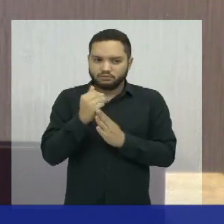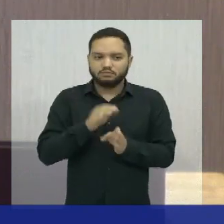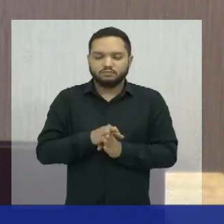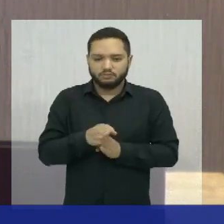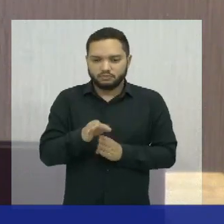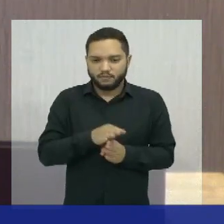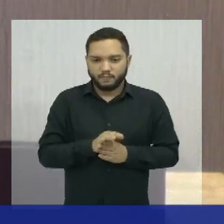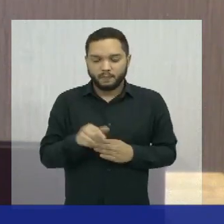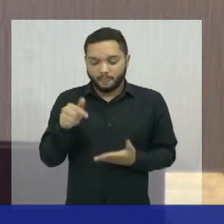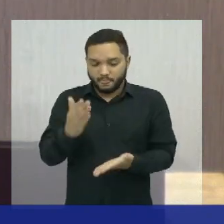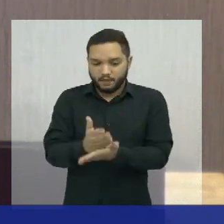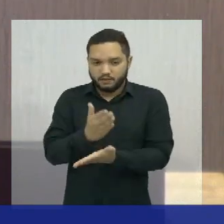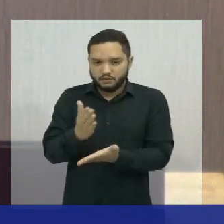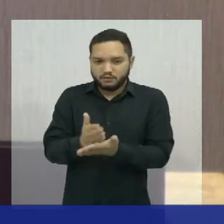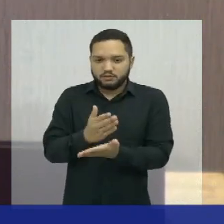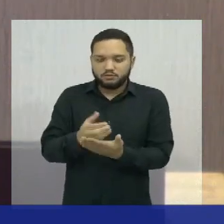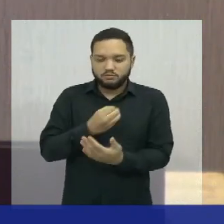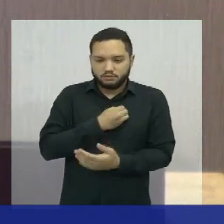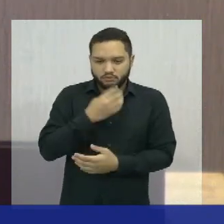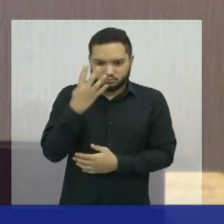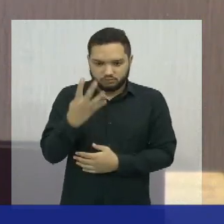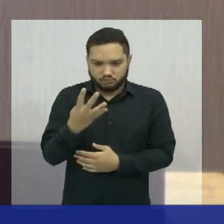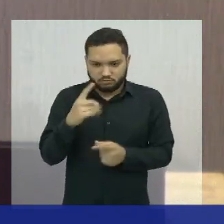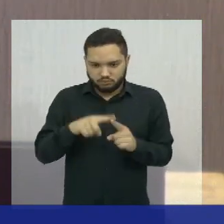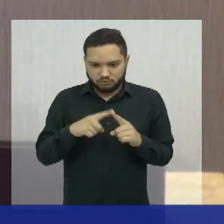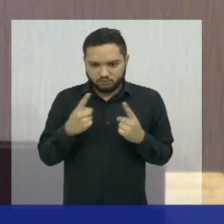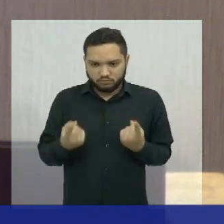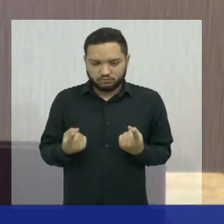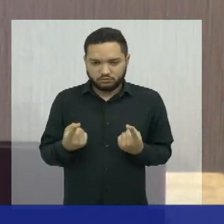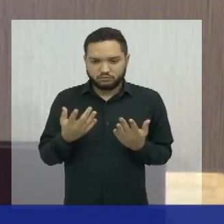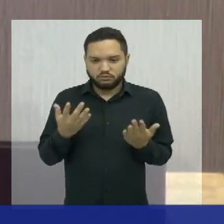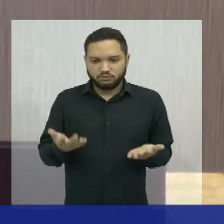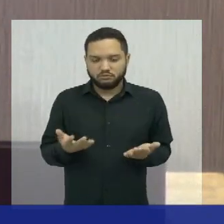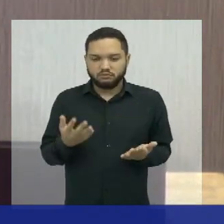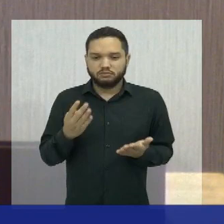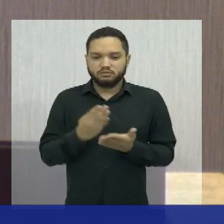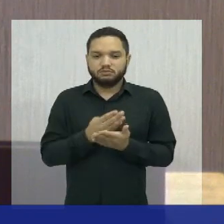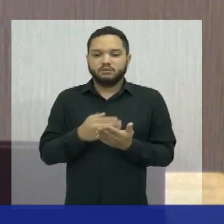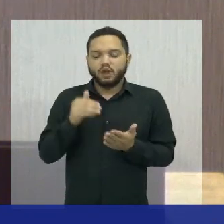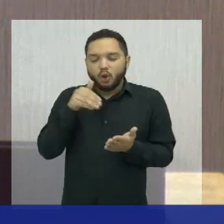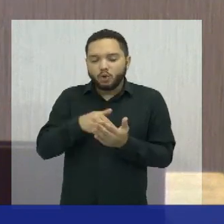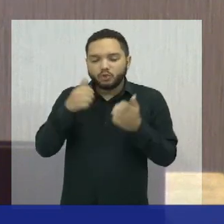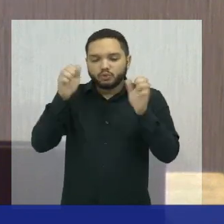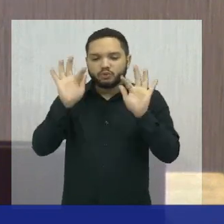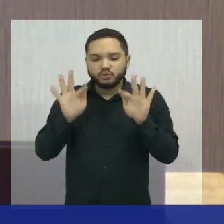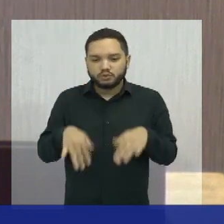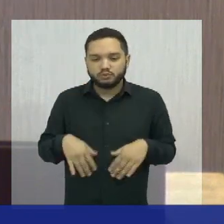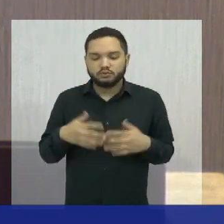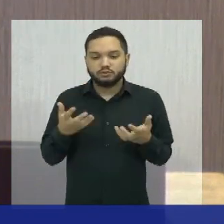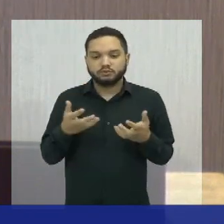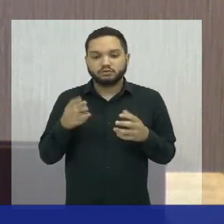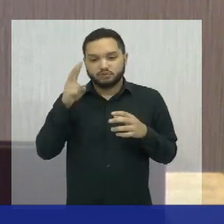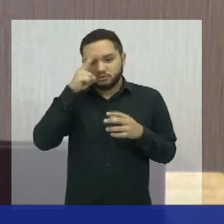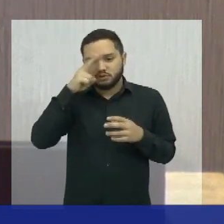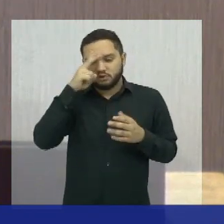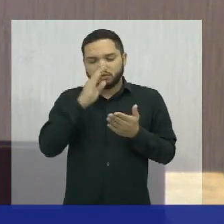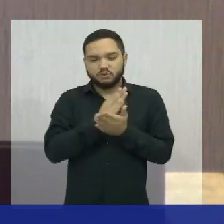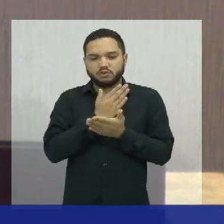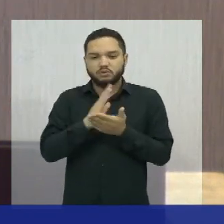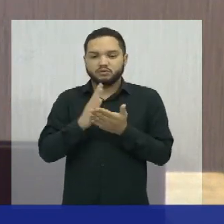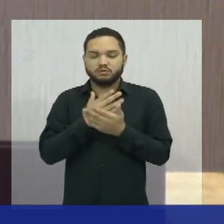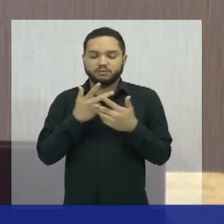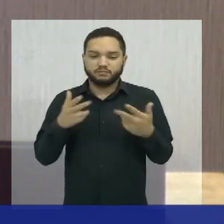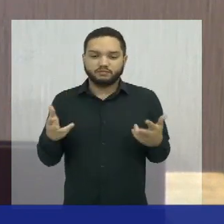aqui o livro é o livro 4, mas como nós estamos na quarta, estamos fazendo o fechamento, gostaríamos de lembrar algumas coisas